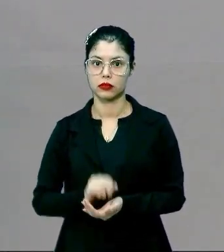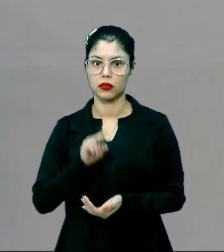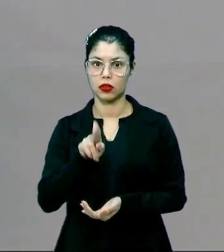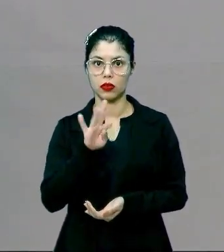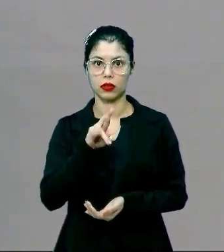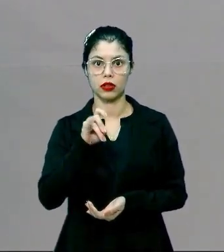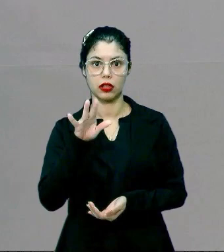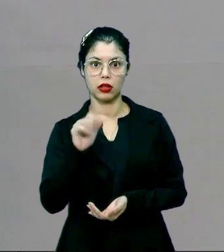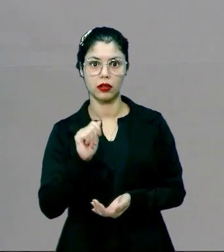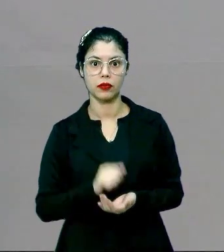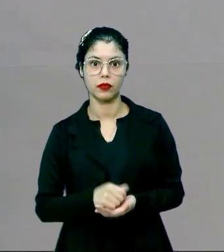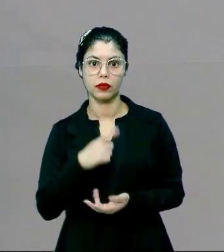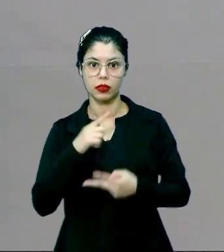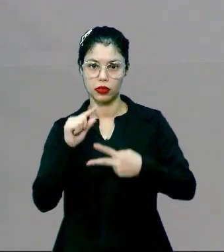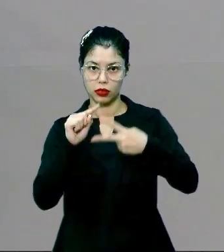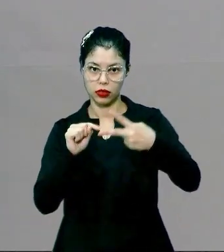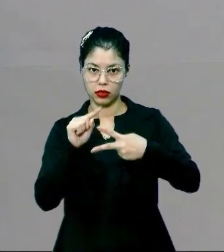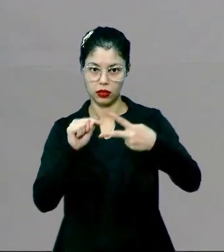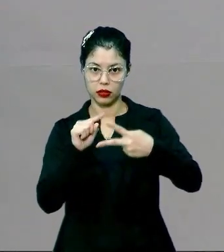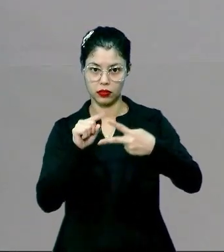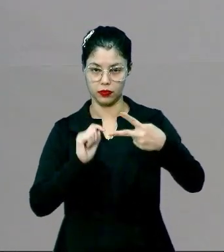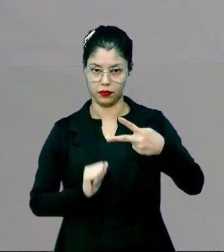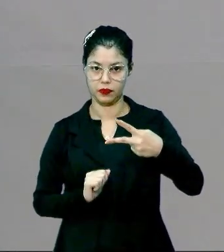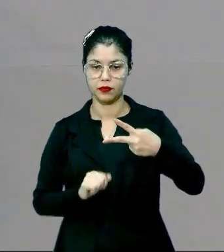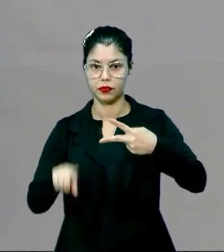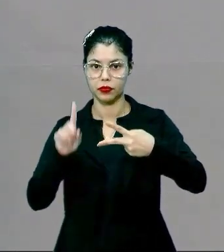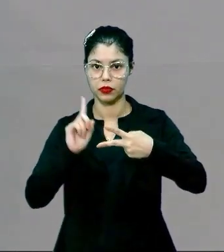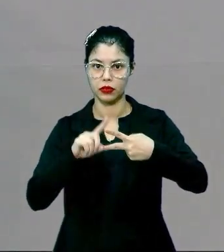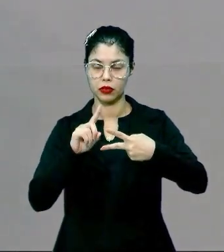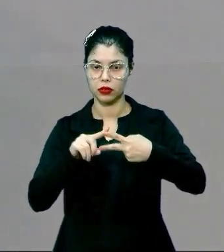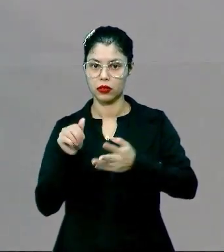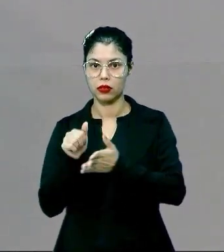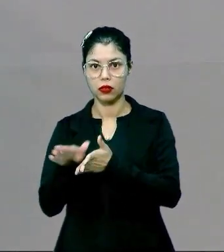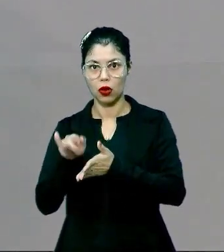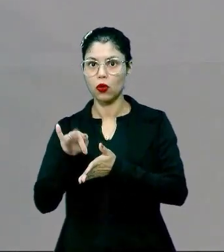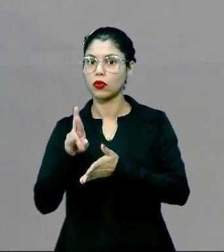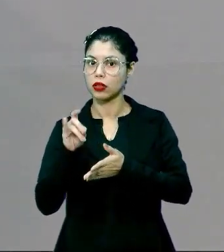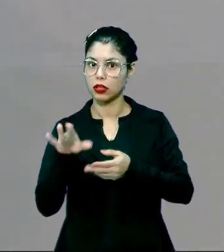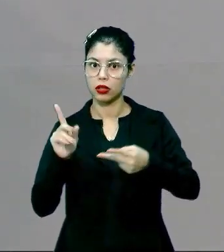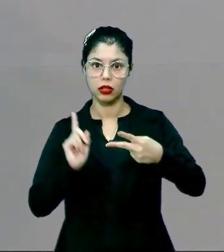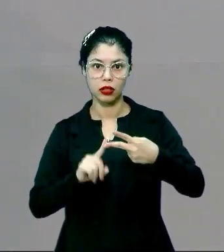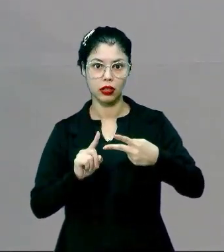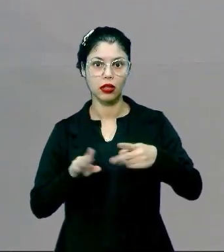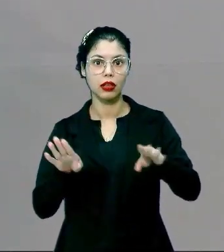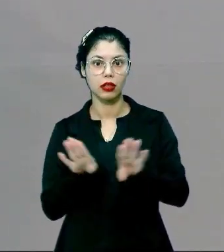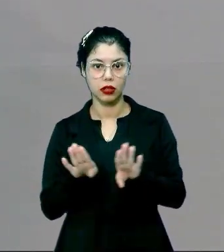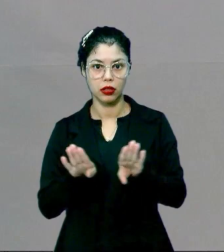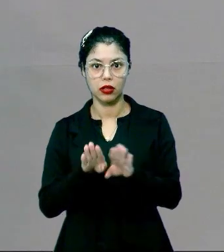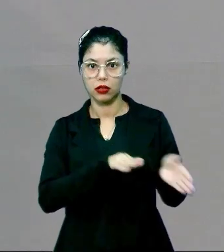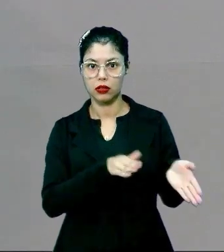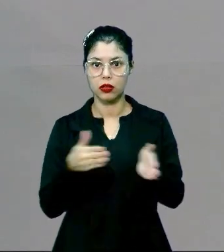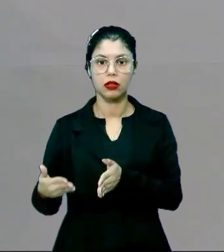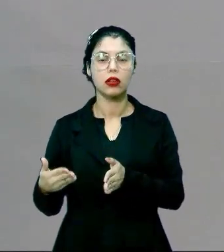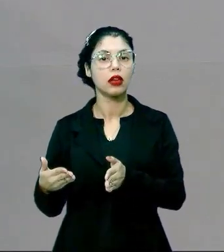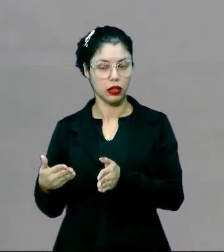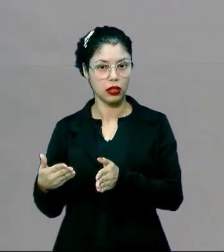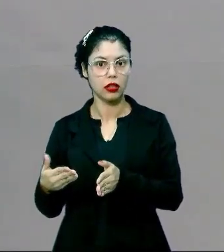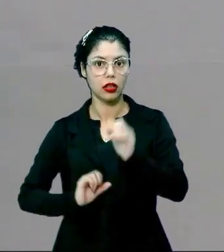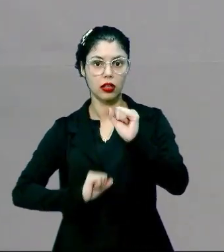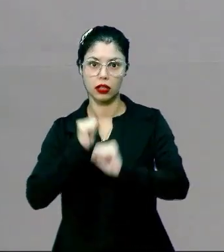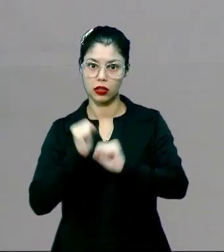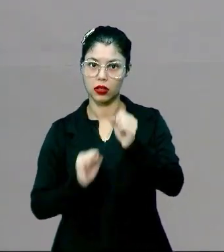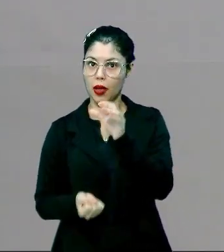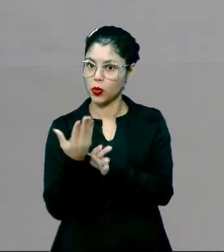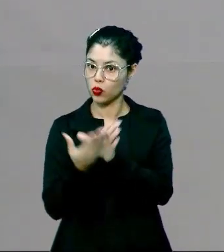uretra do homem, ele tem 2 funções. A de eliminar a urina e ele também faz parte da função do